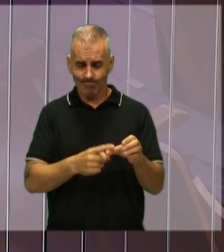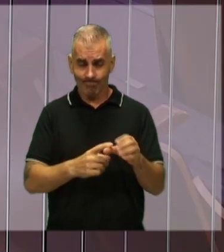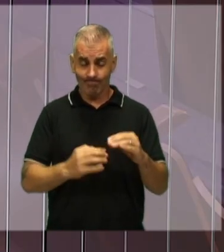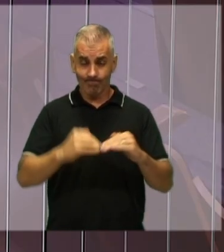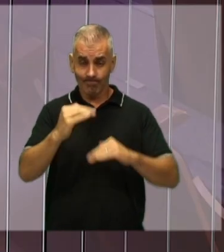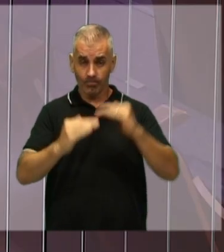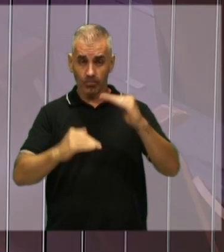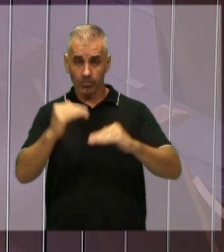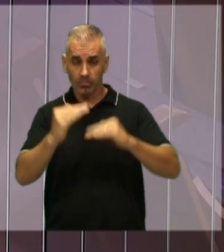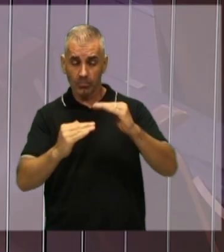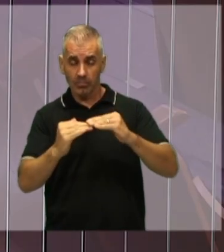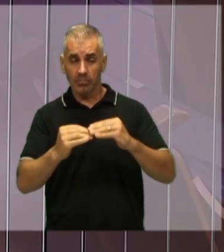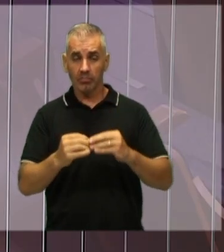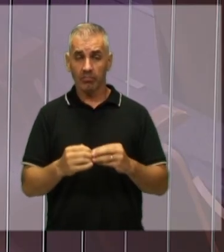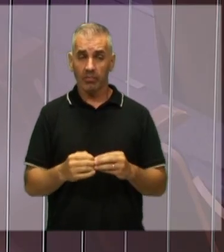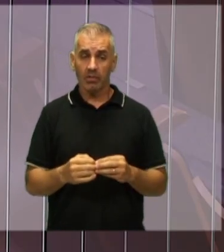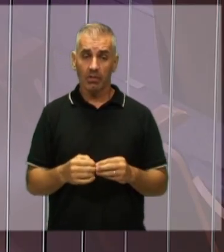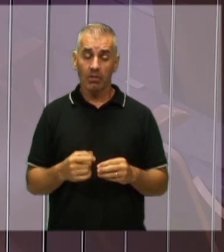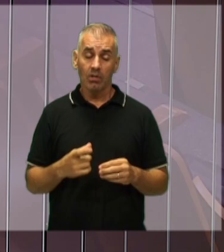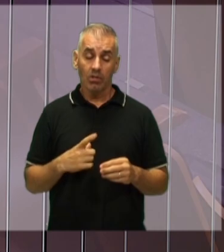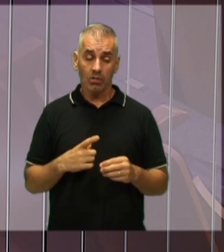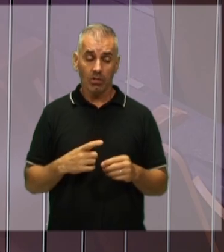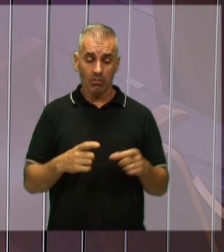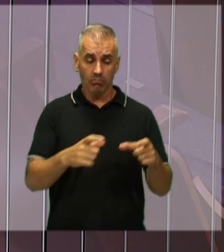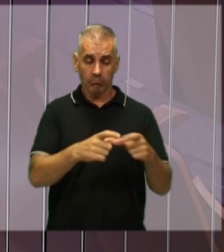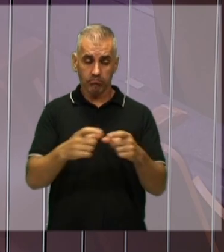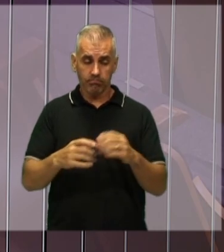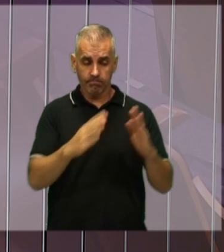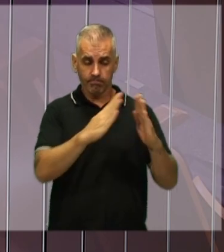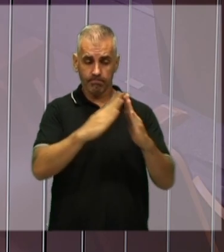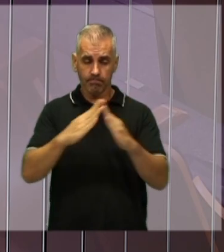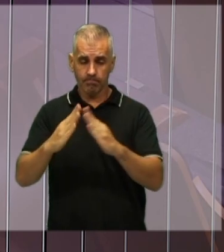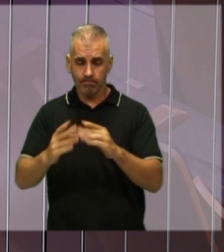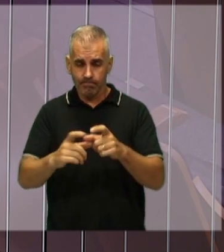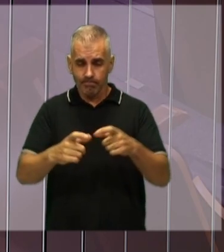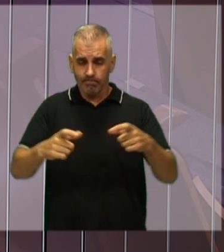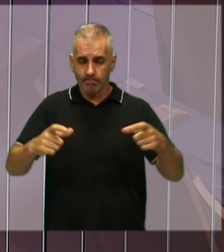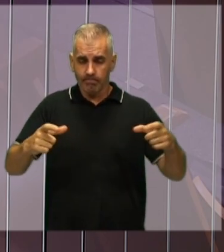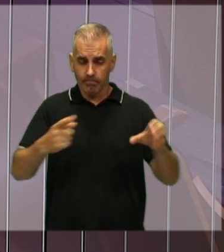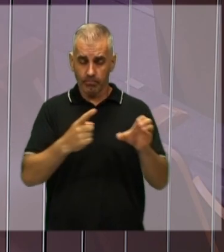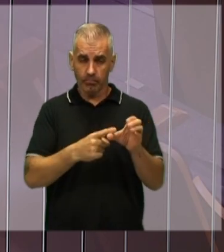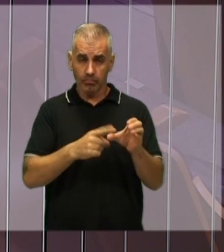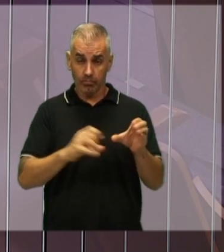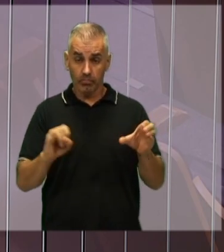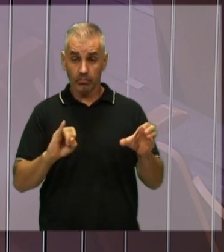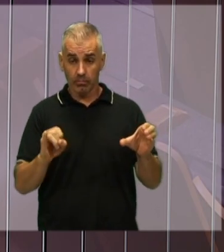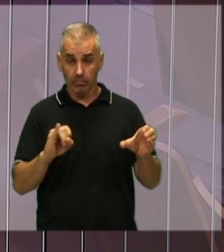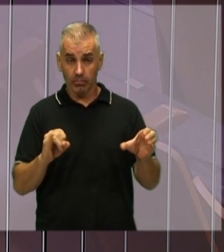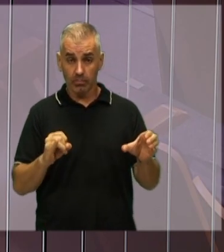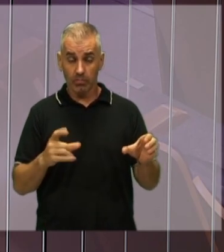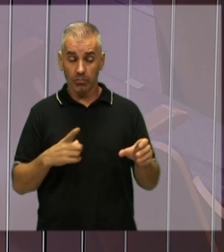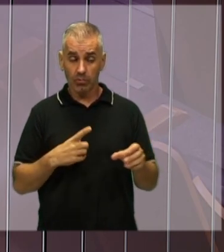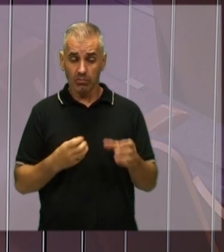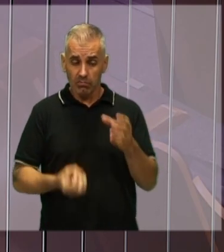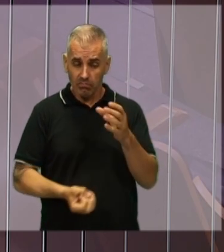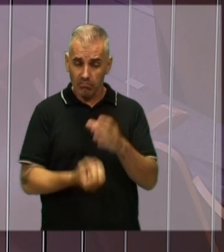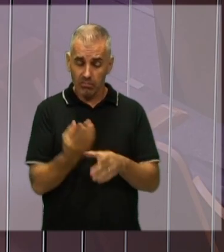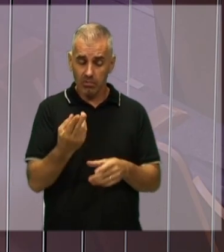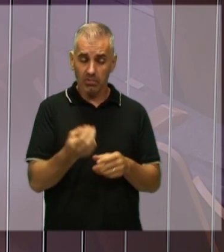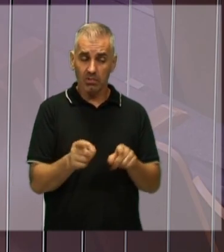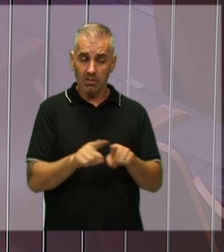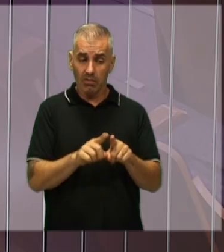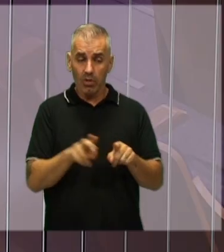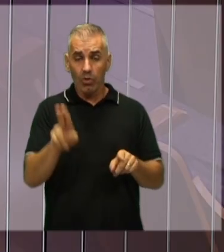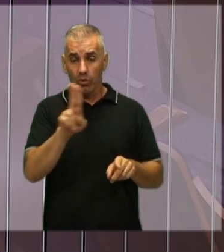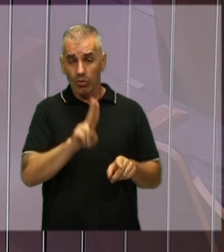acelerada. Há um adensamento demográfico no município de Itajaí e isso gera também um uso dos espaços públicos